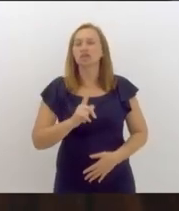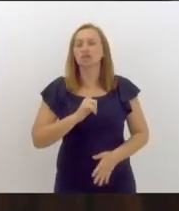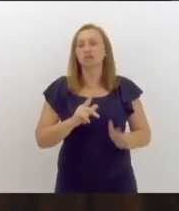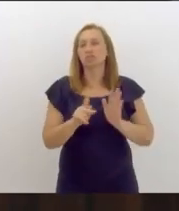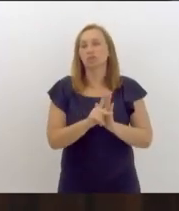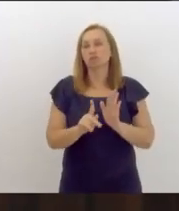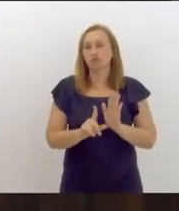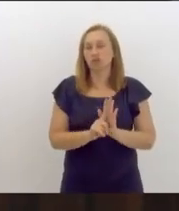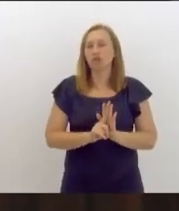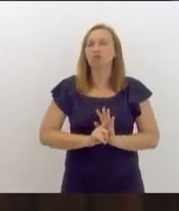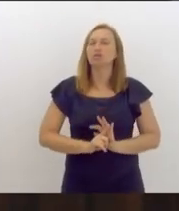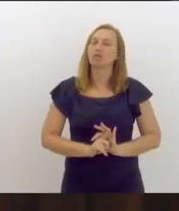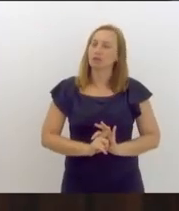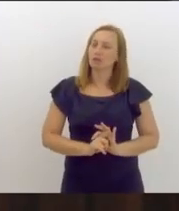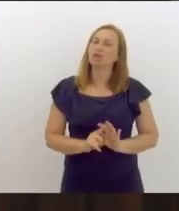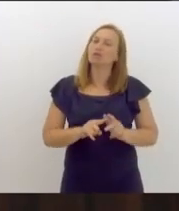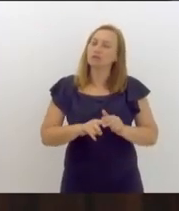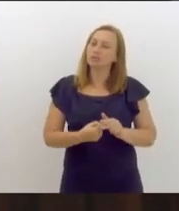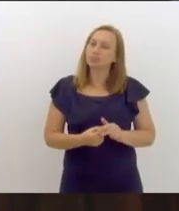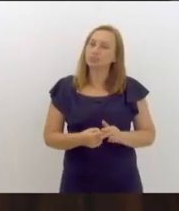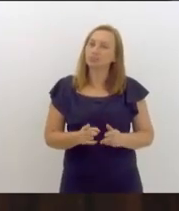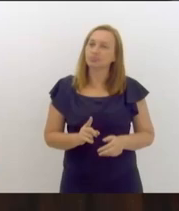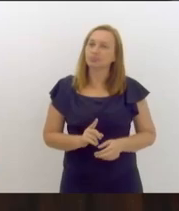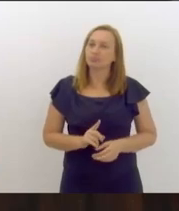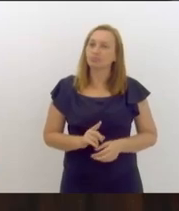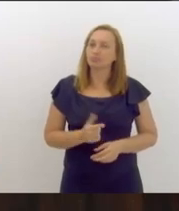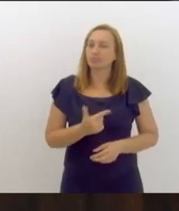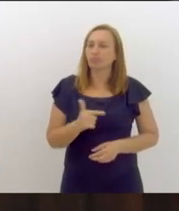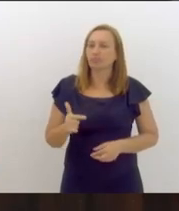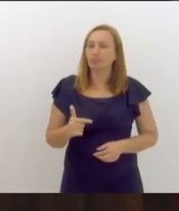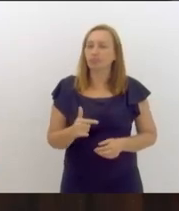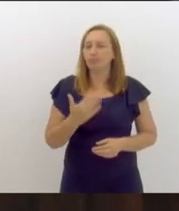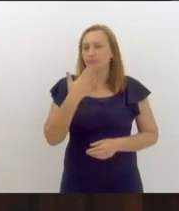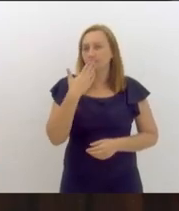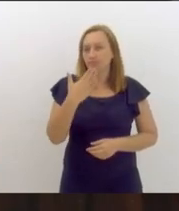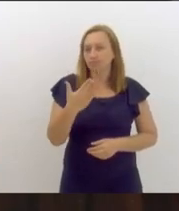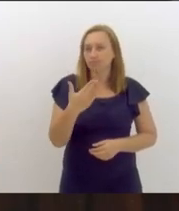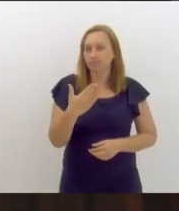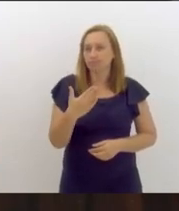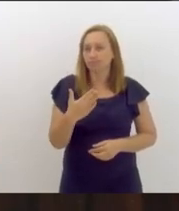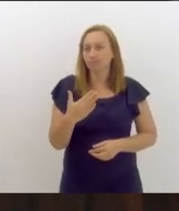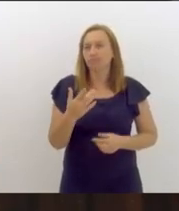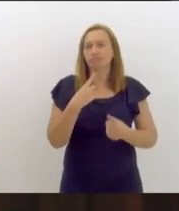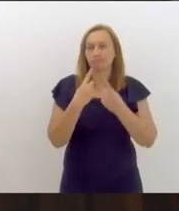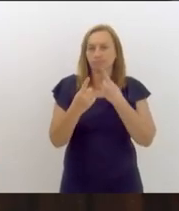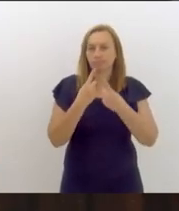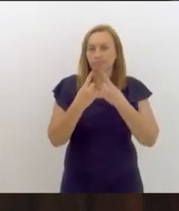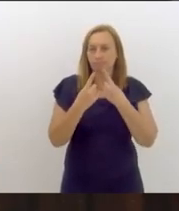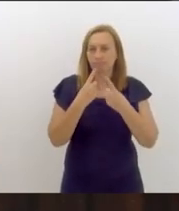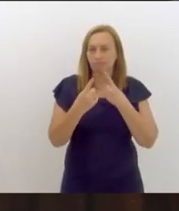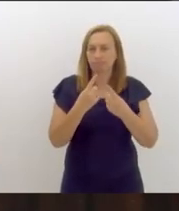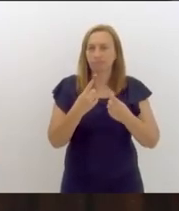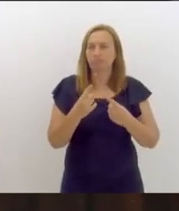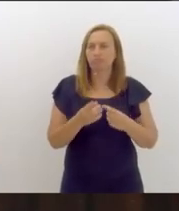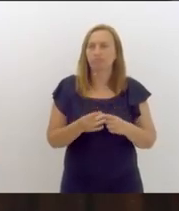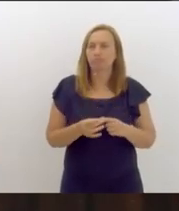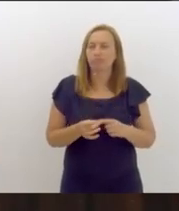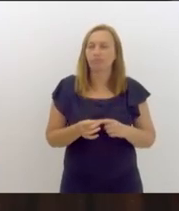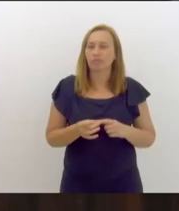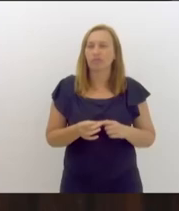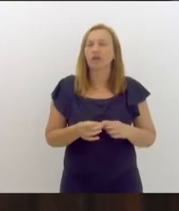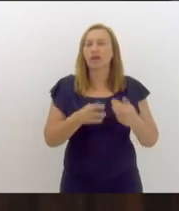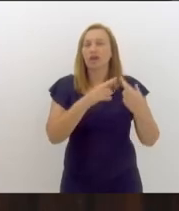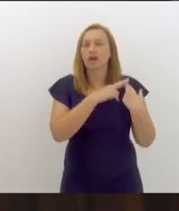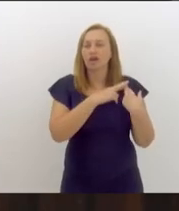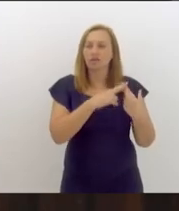vai ser feita essa alteração para que não haja mais esse tipo de discussão e que fica a cargo